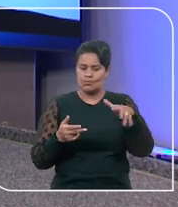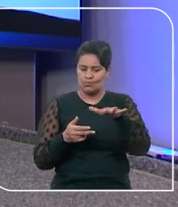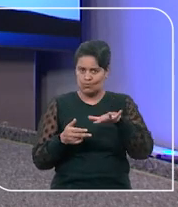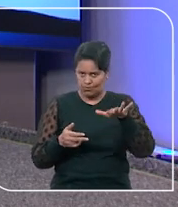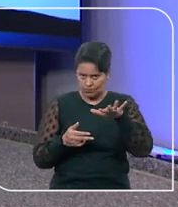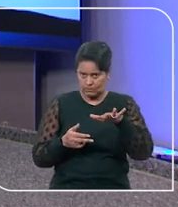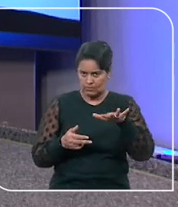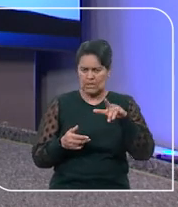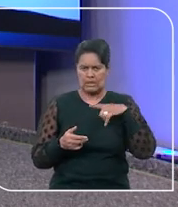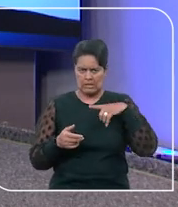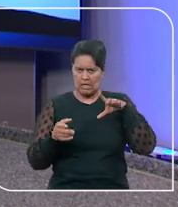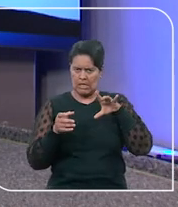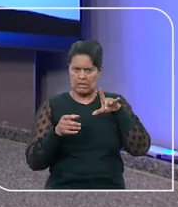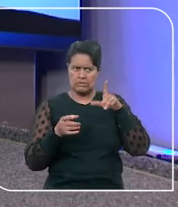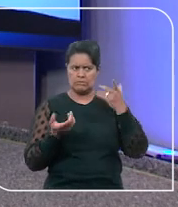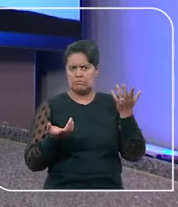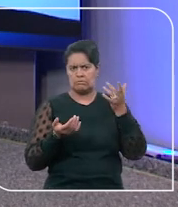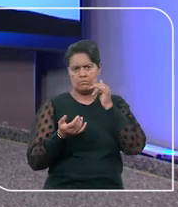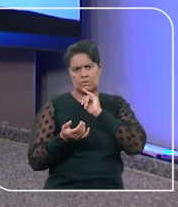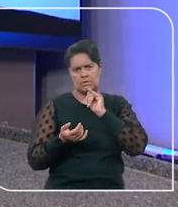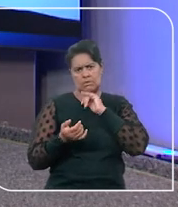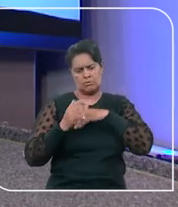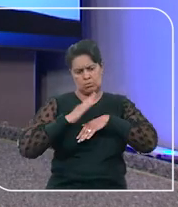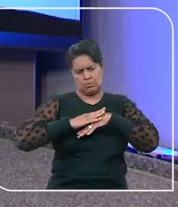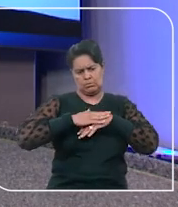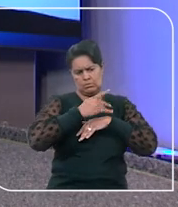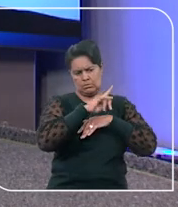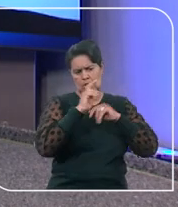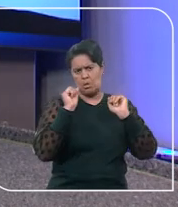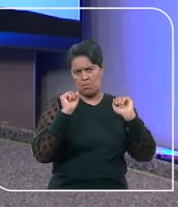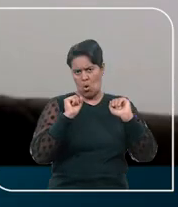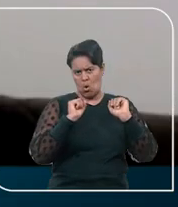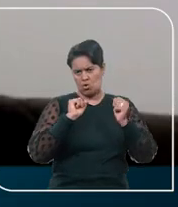para fazer esse tipo de negociação com alheios, claro?